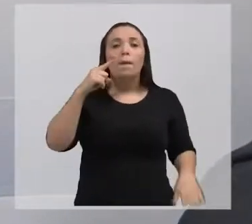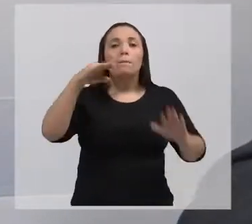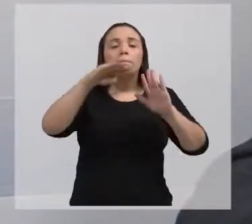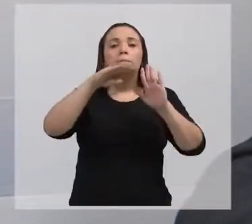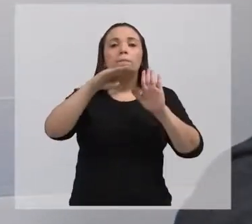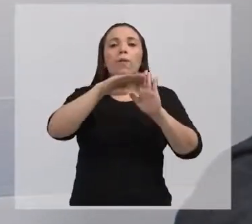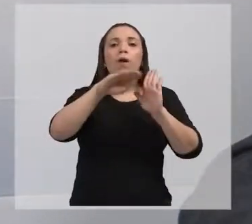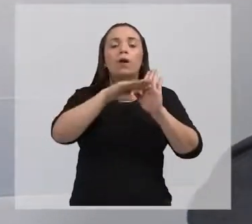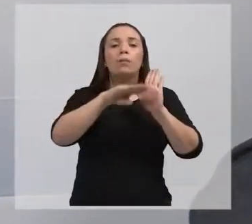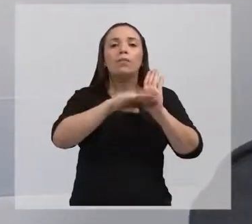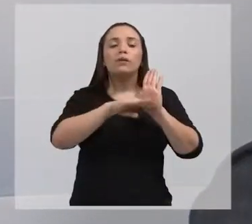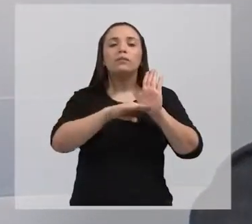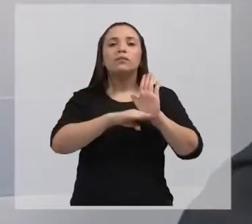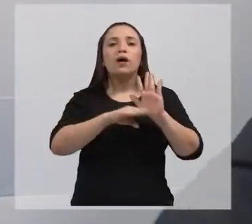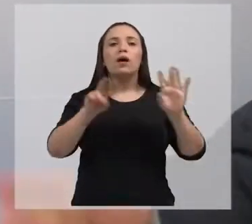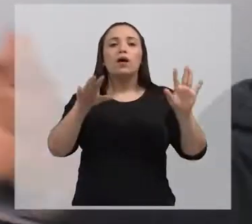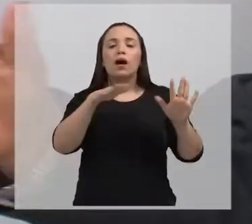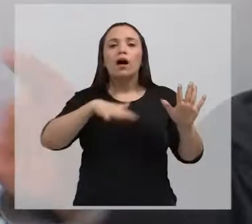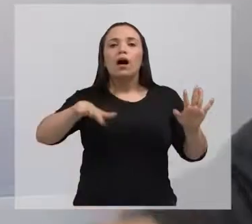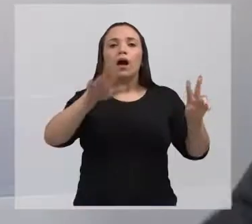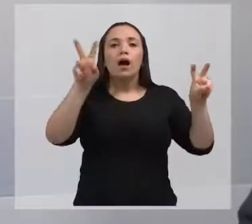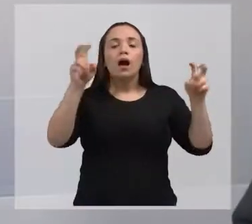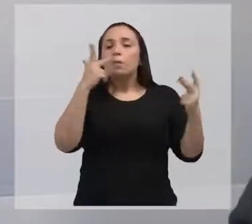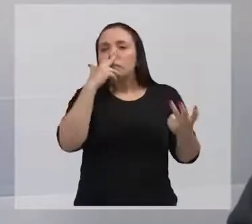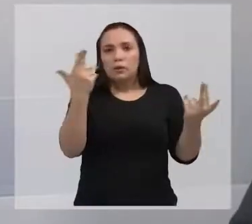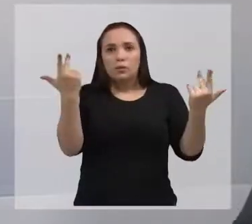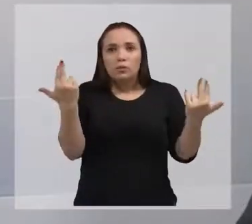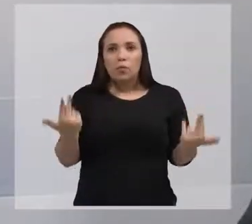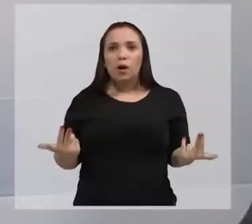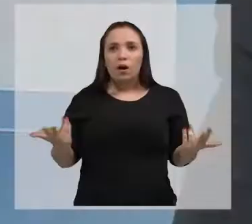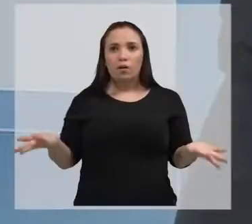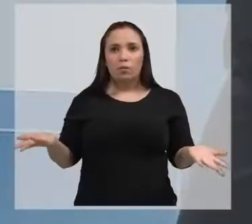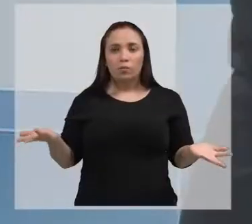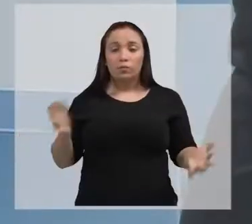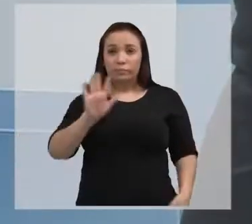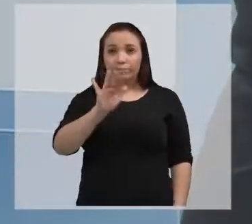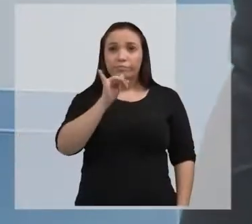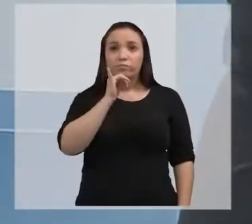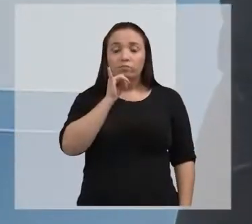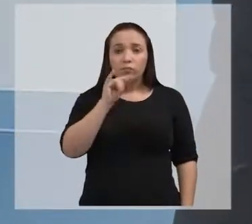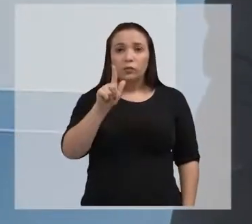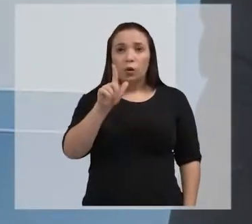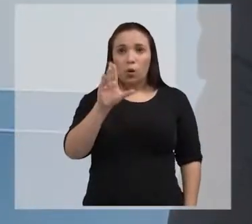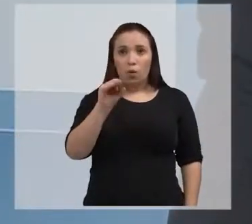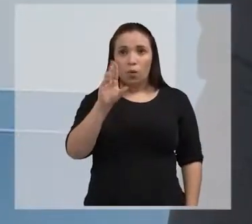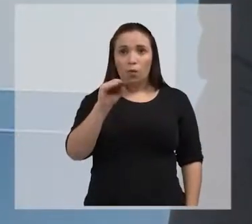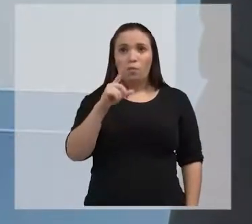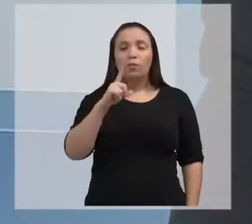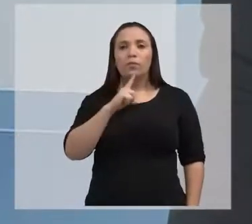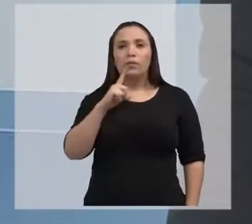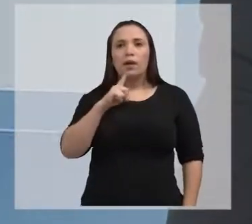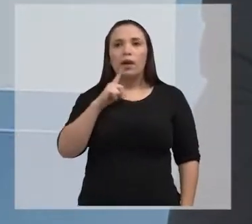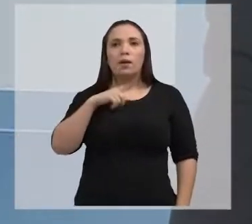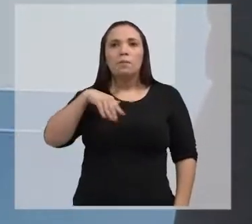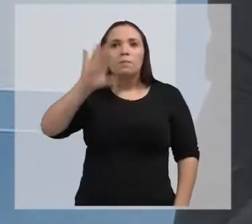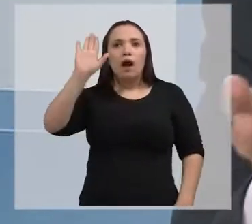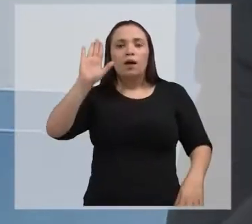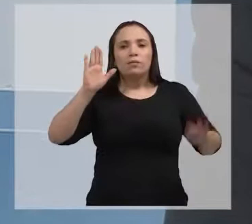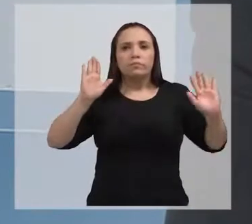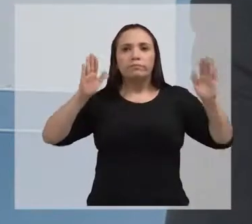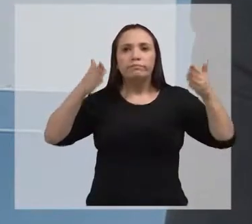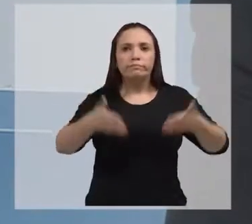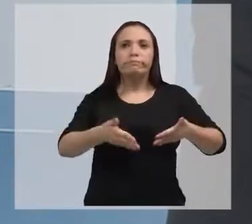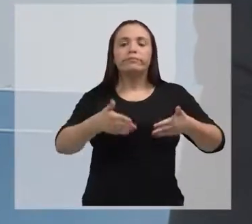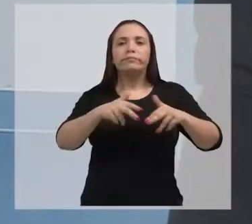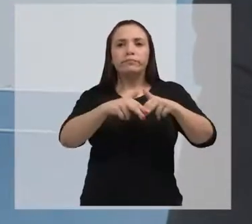programação delas na área jornalística é quase idêntica. Mas deixa eu colocar que a Globo ela é mais ambiciosa, né? E aí eu